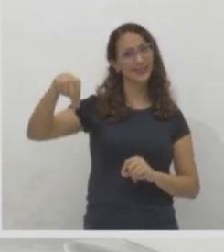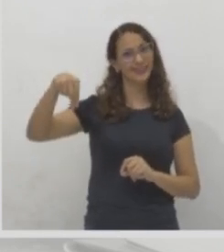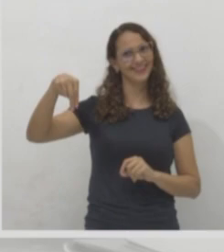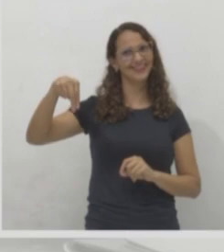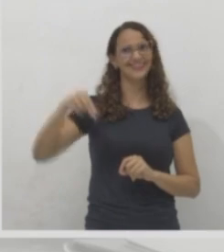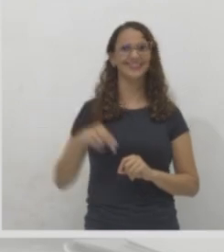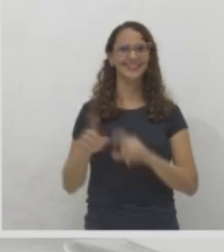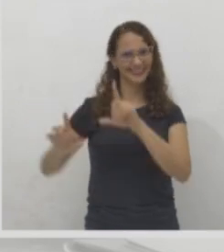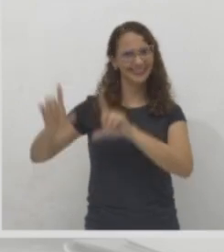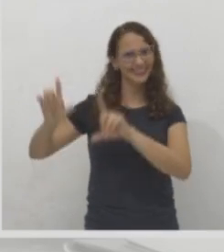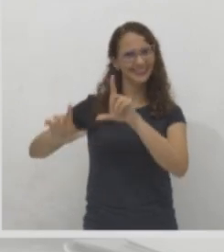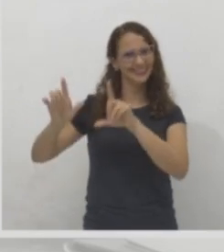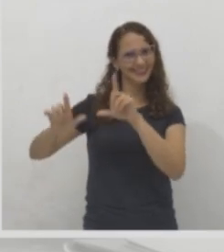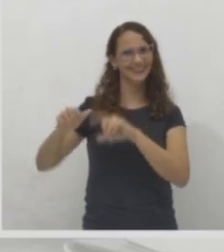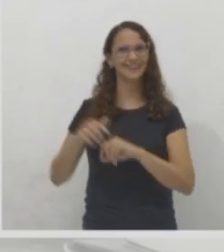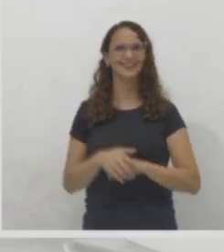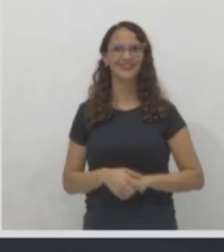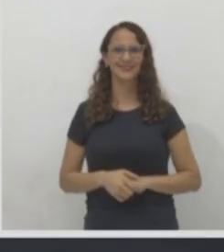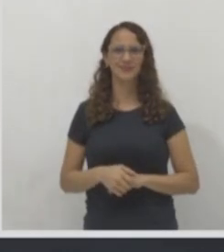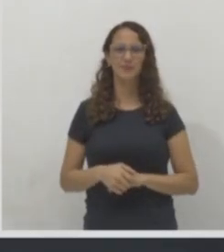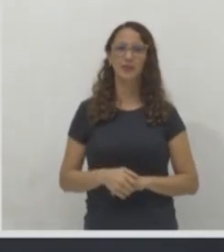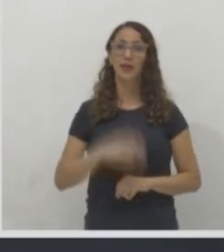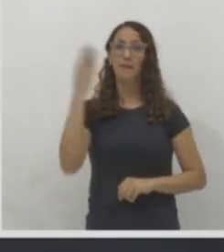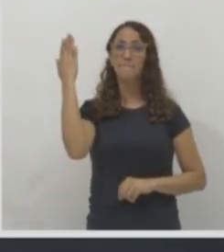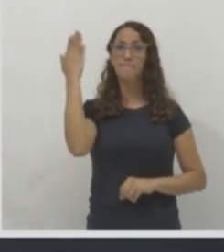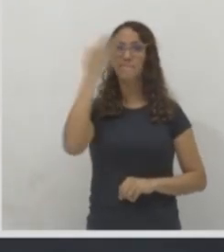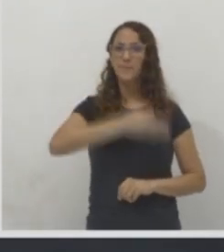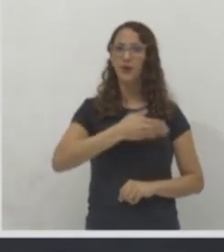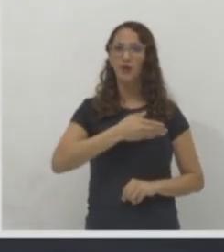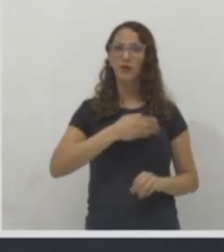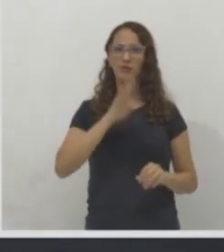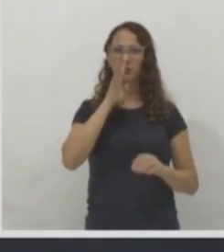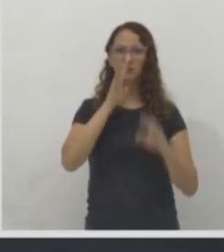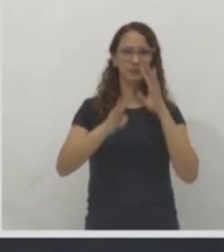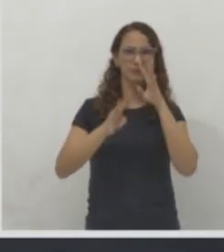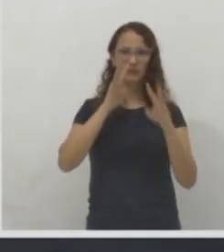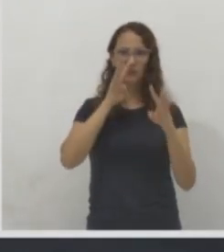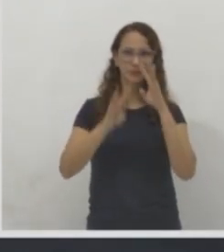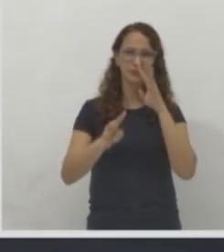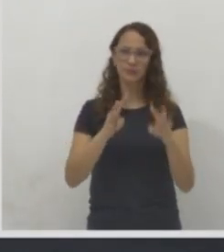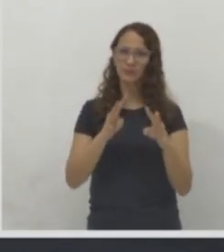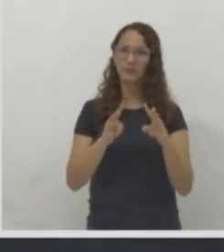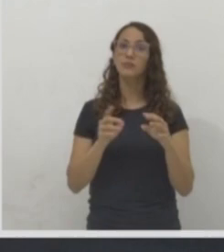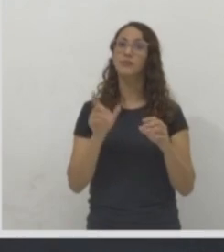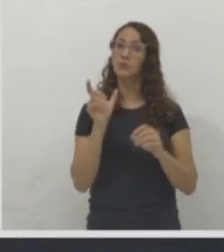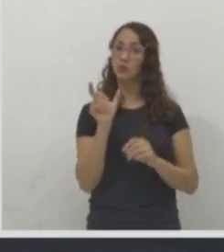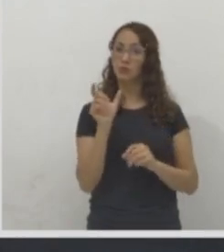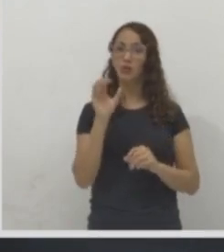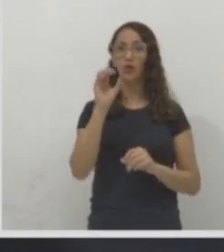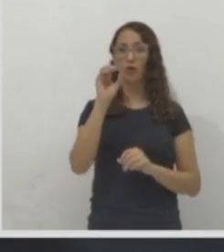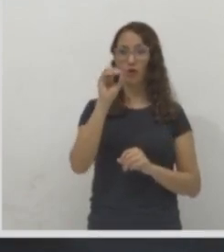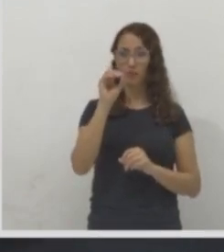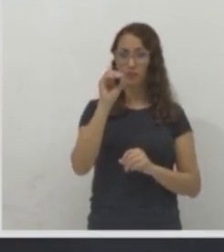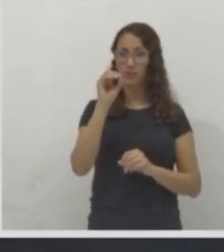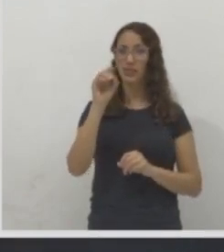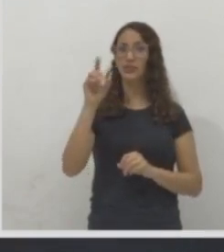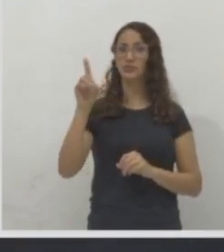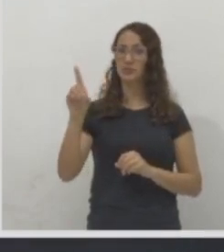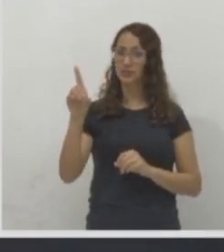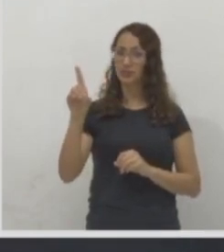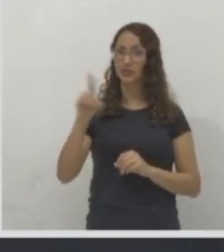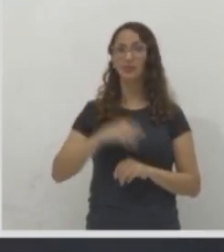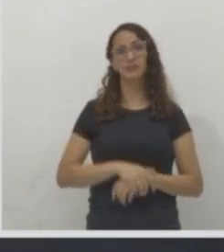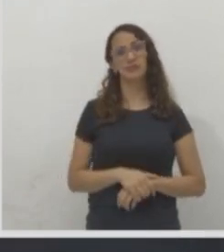digo mostra provas de acusação, esse provas de acusação é um objeto direto. Ele se liga diretamente ao verbo